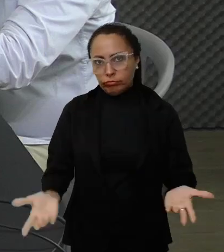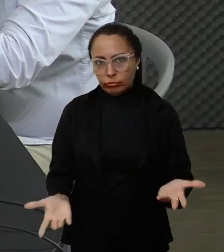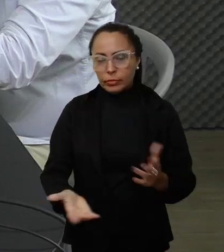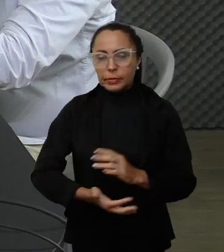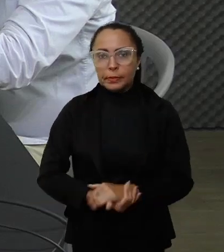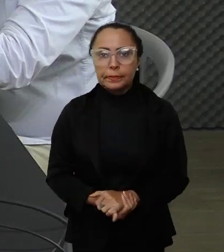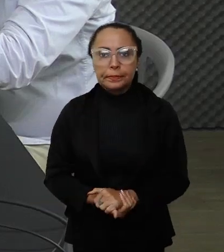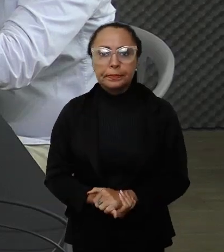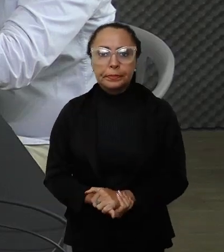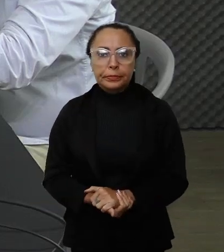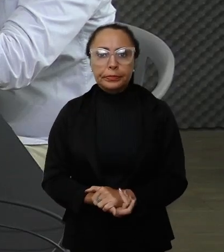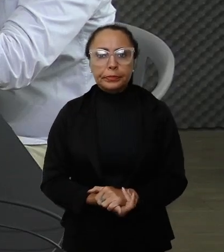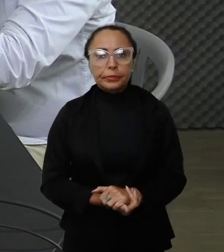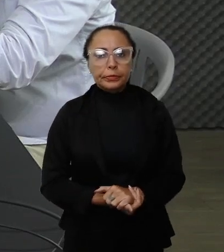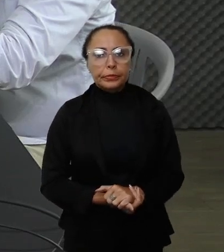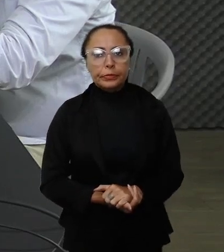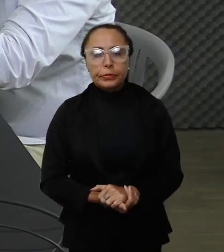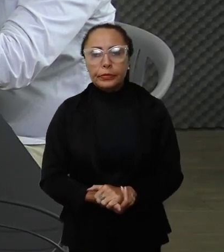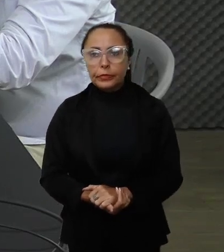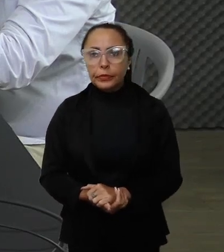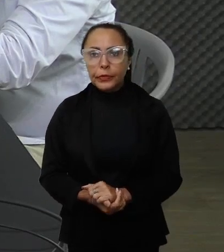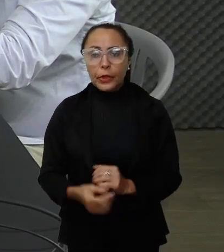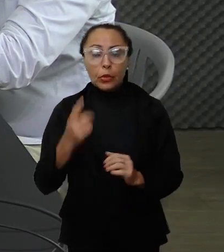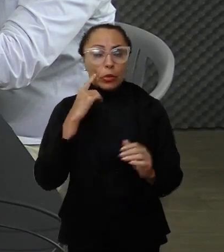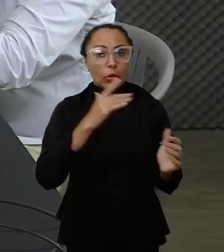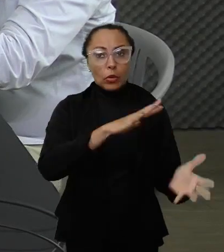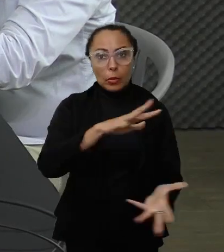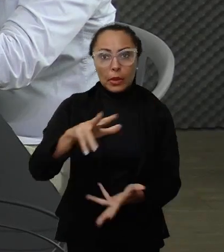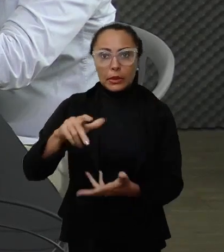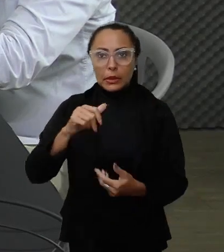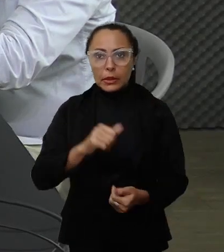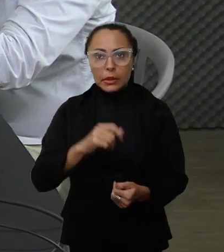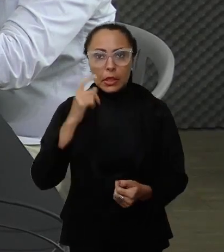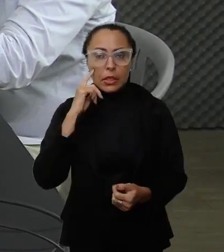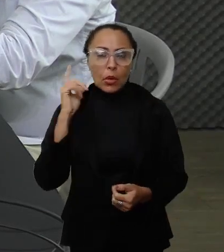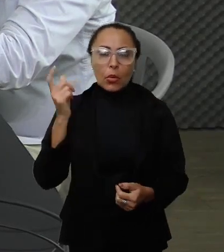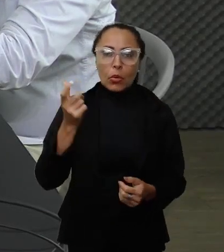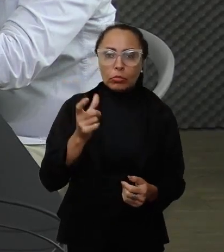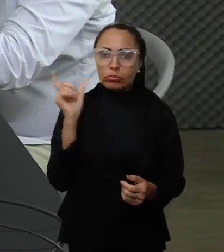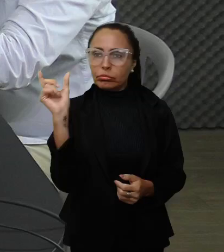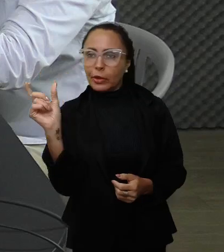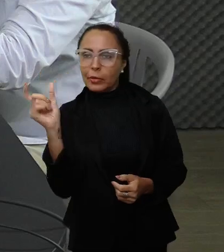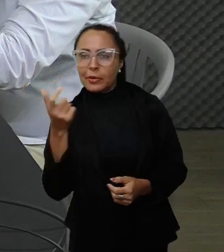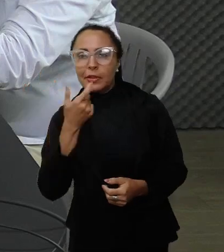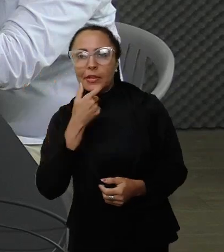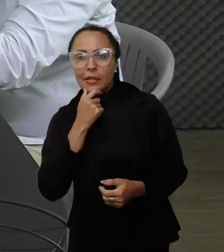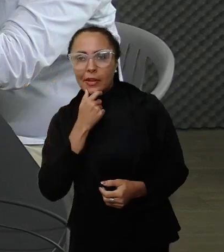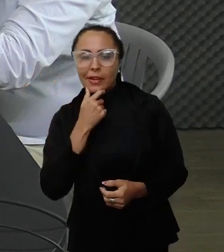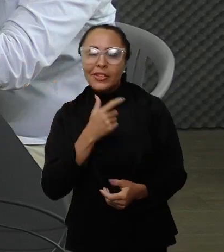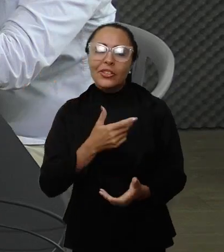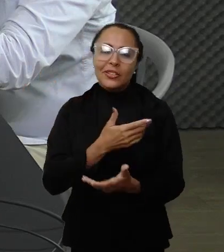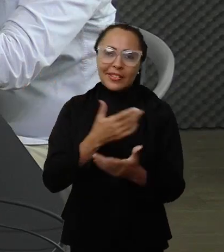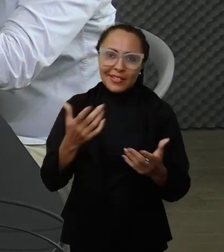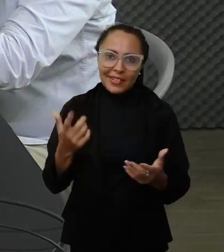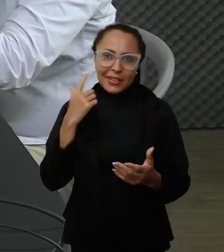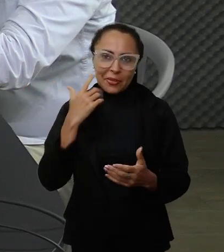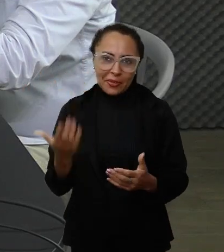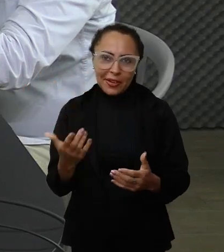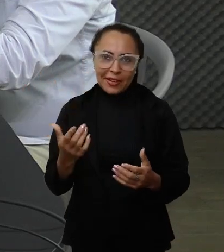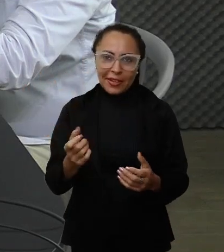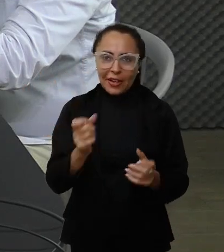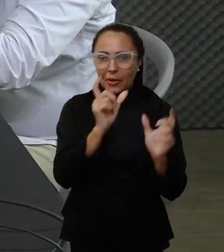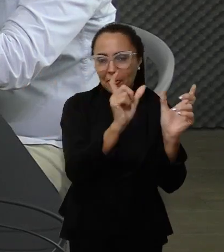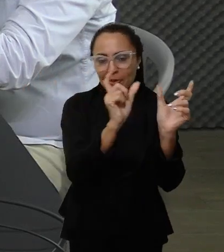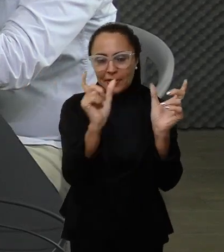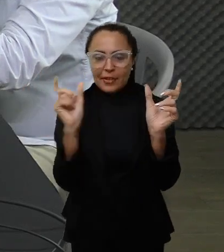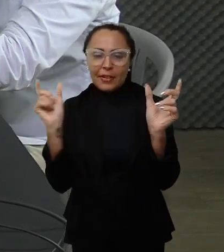errada, Uhum. né? Com a globalização, tudo, os termos em inglês vem tudo, né? Hoje ninguém apaga, deleta, né? Ninguém sobe, faz um up,